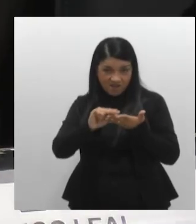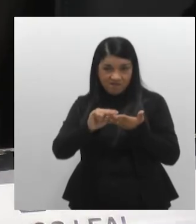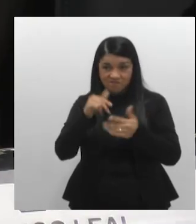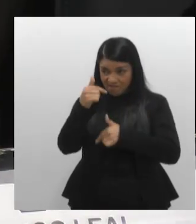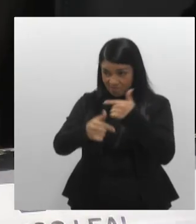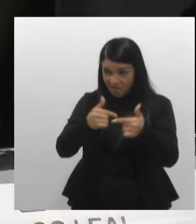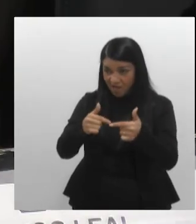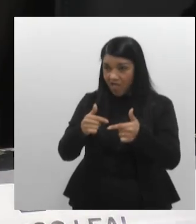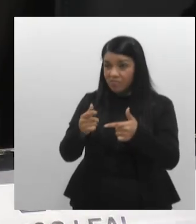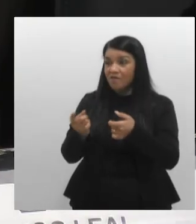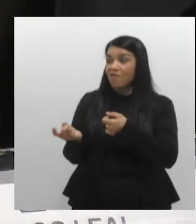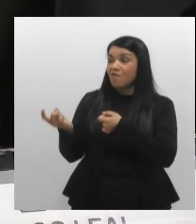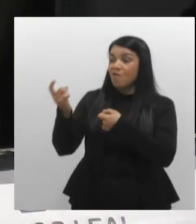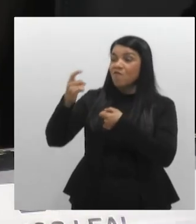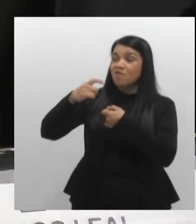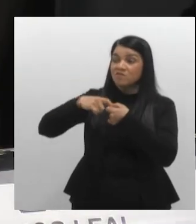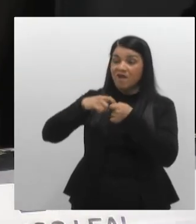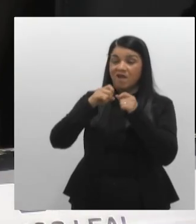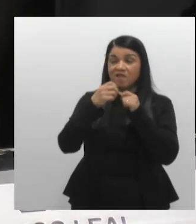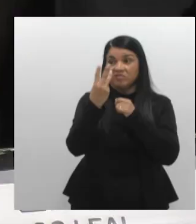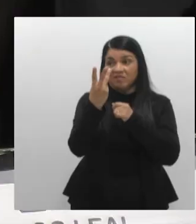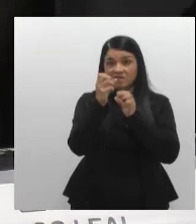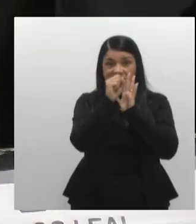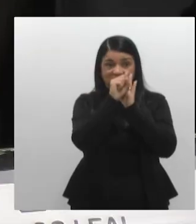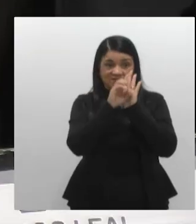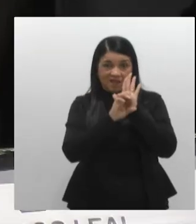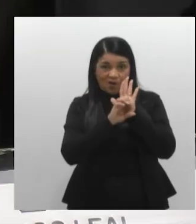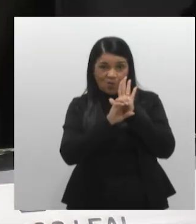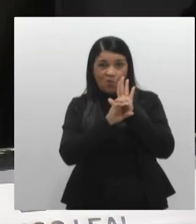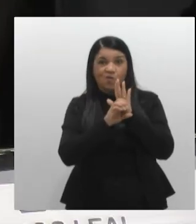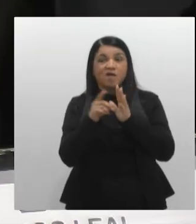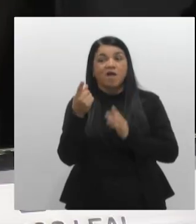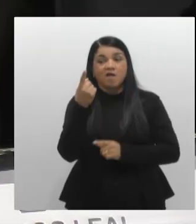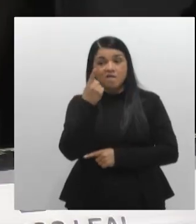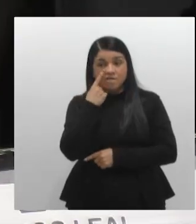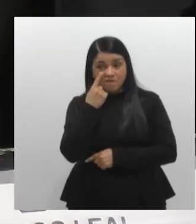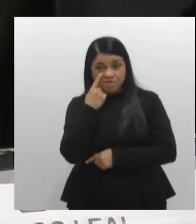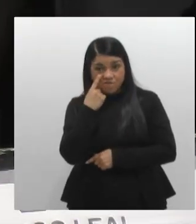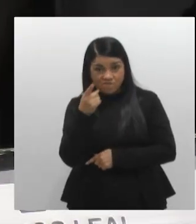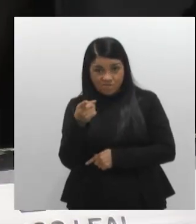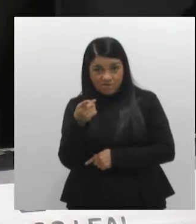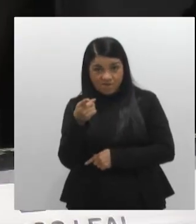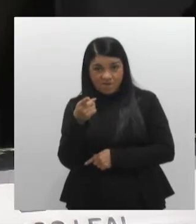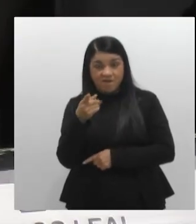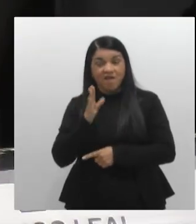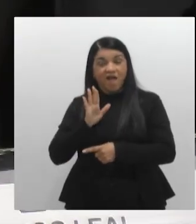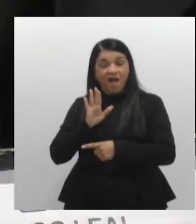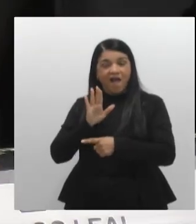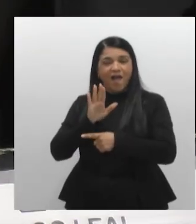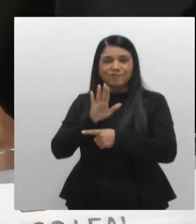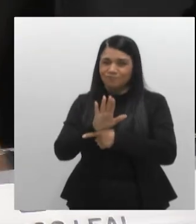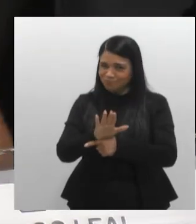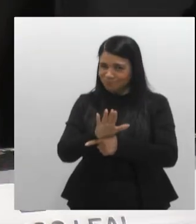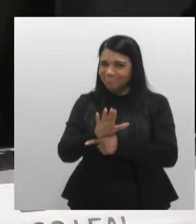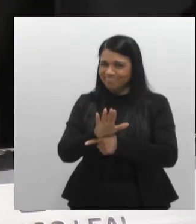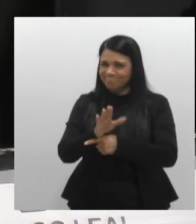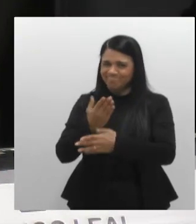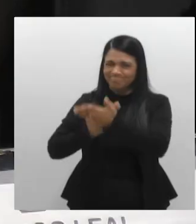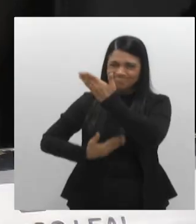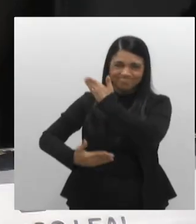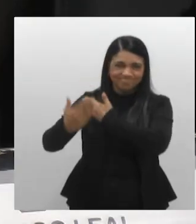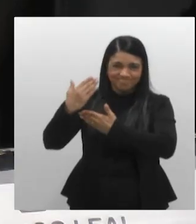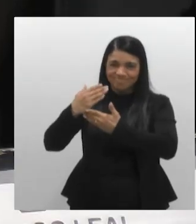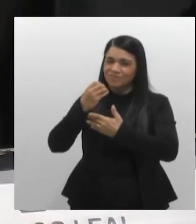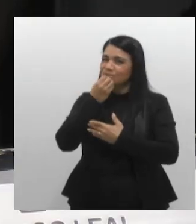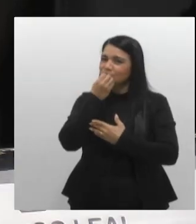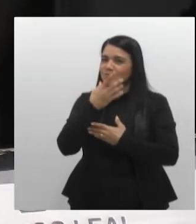senhores a 3 séculos atrás ou a 2 séculos atrás, que a gente vai ver que essa contribuição não foi só para a nossa Arquidiocese